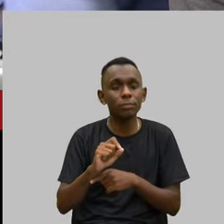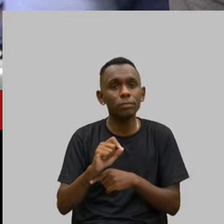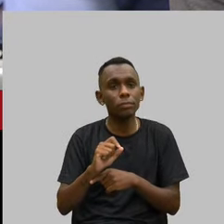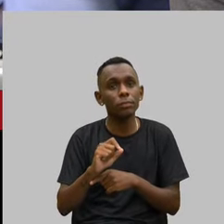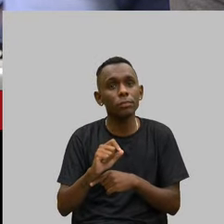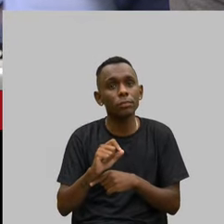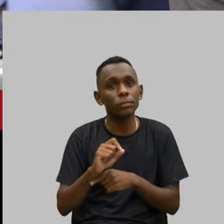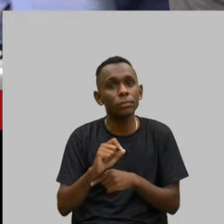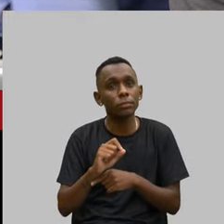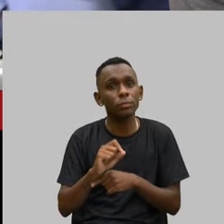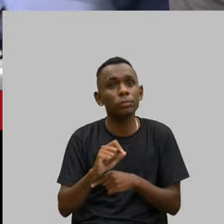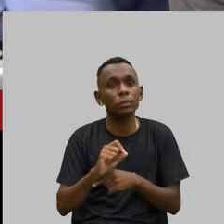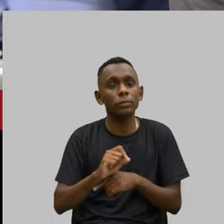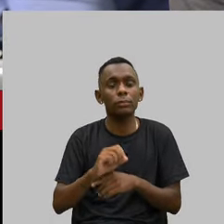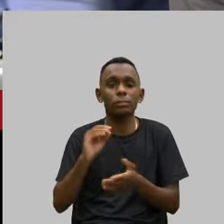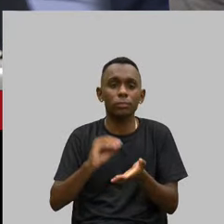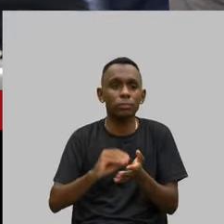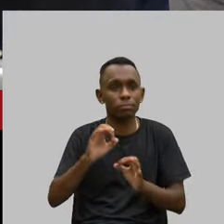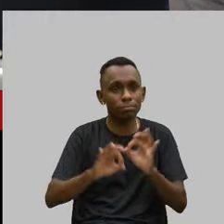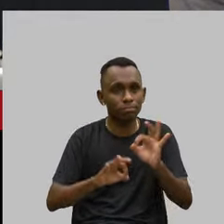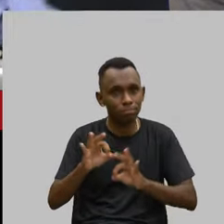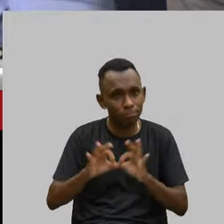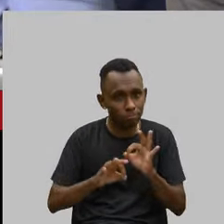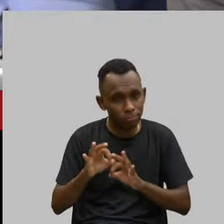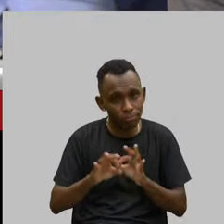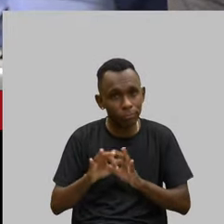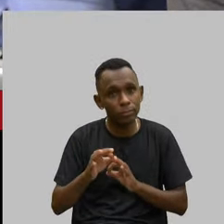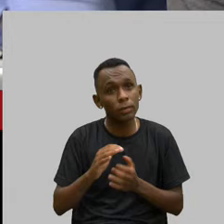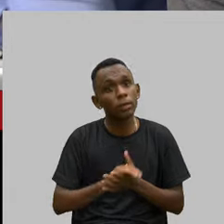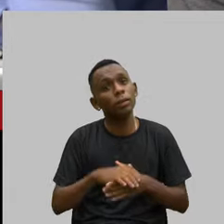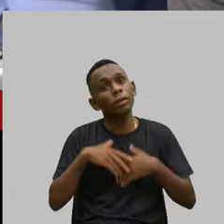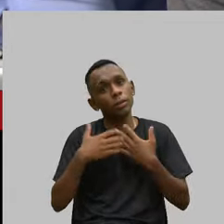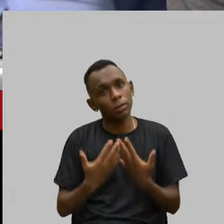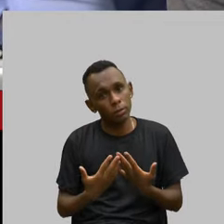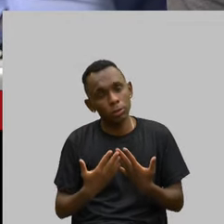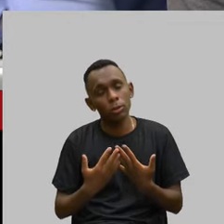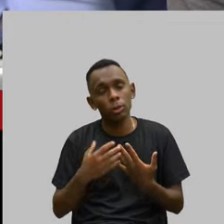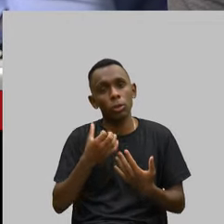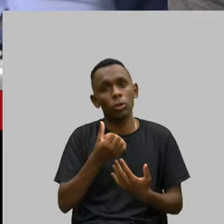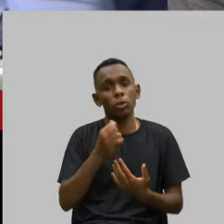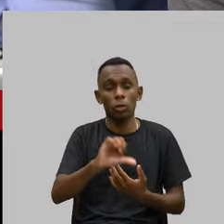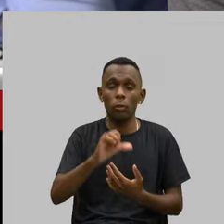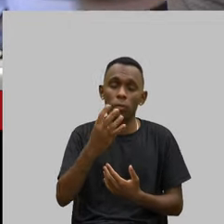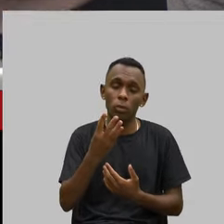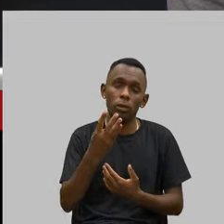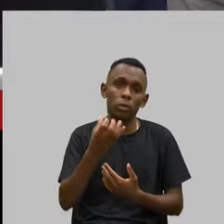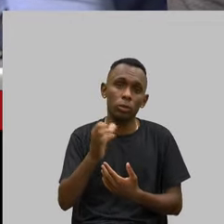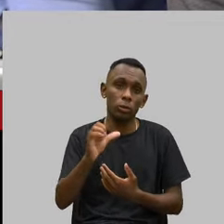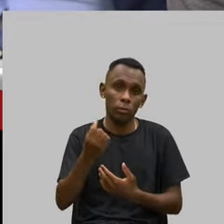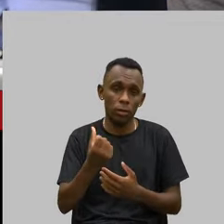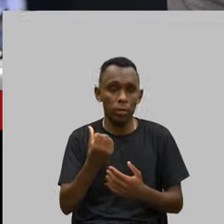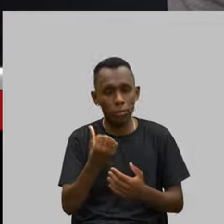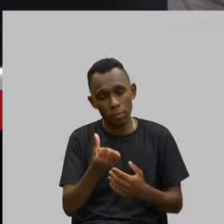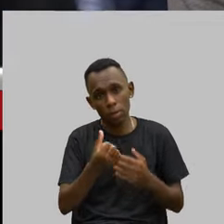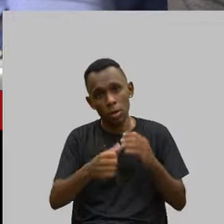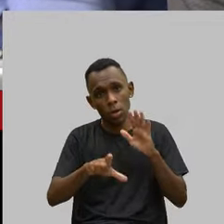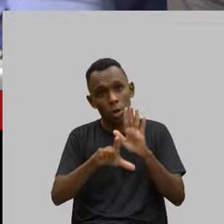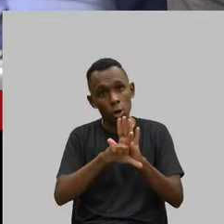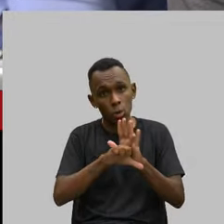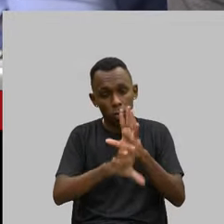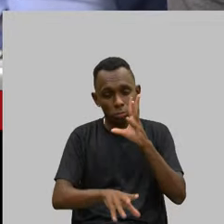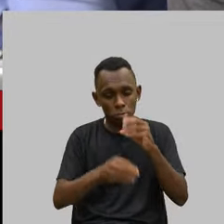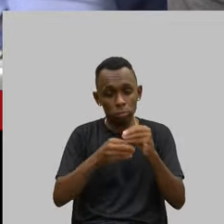eh regular ada aí eu faço menção a 9496 né é uma le uma lei complementar de três